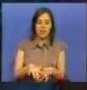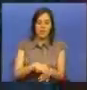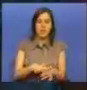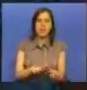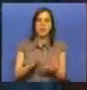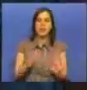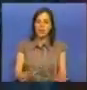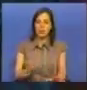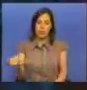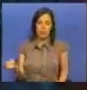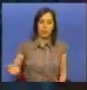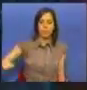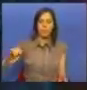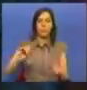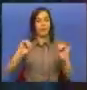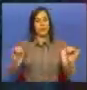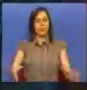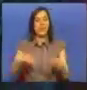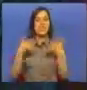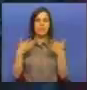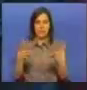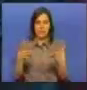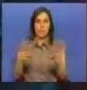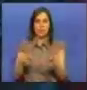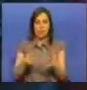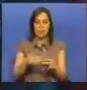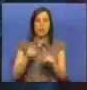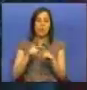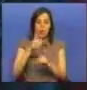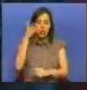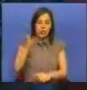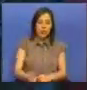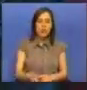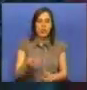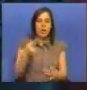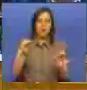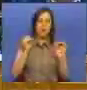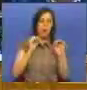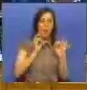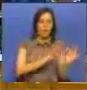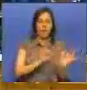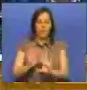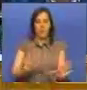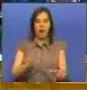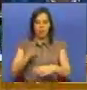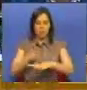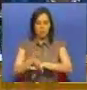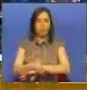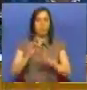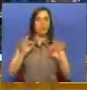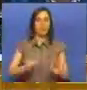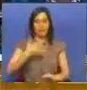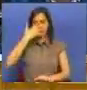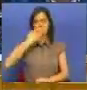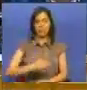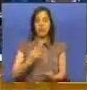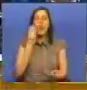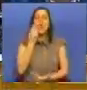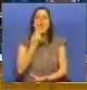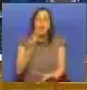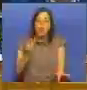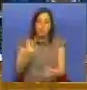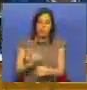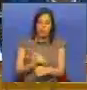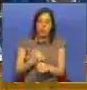situação que viola os princípios da justiça, da isenção e da imparcialidade. Como pode um